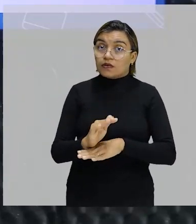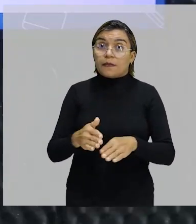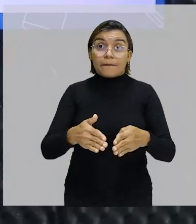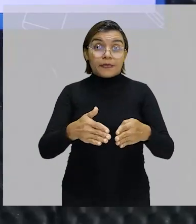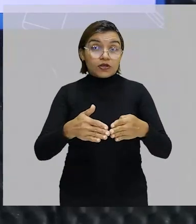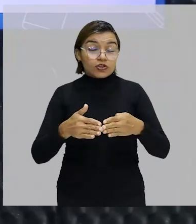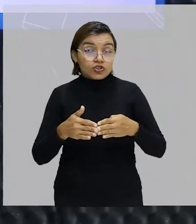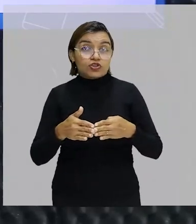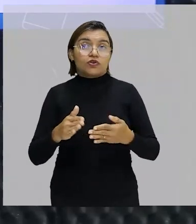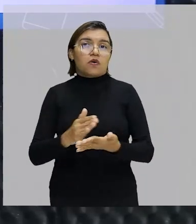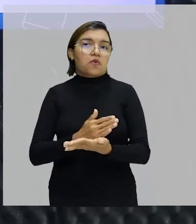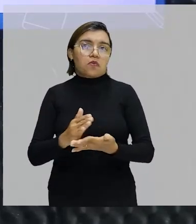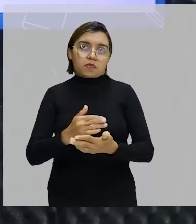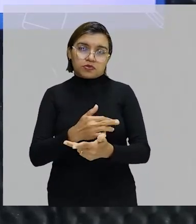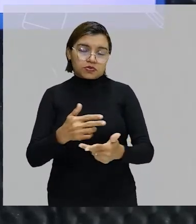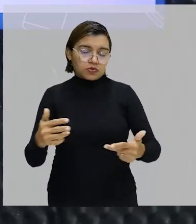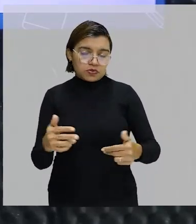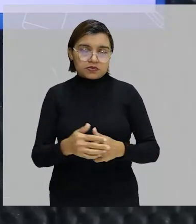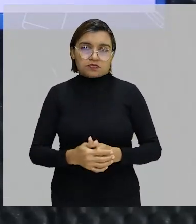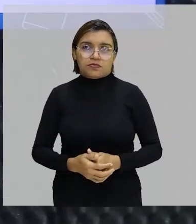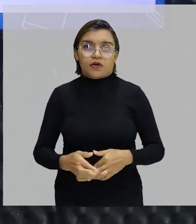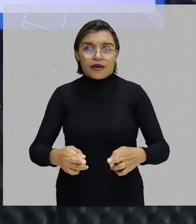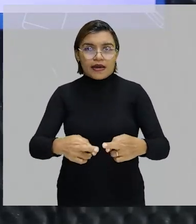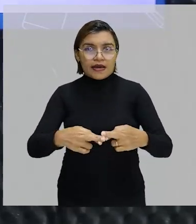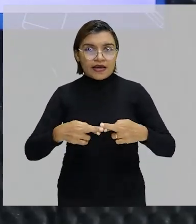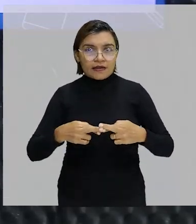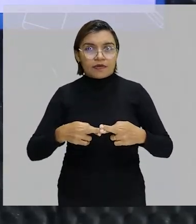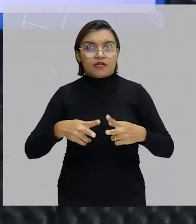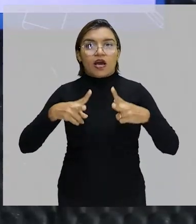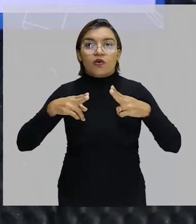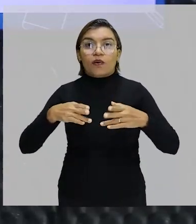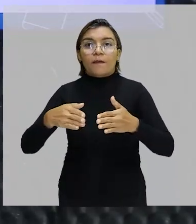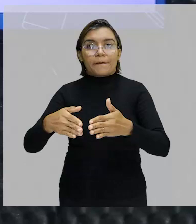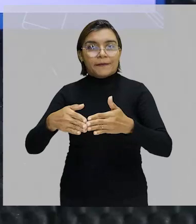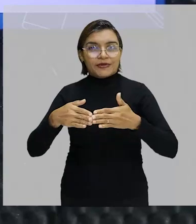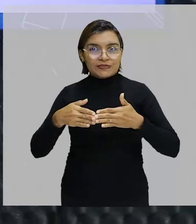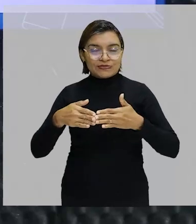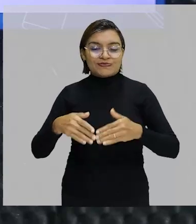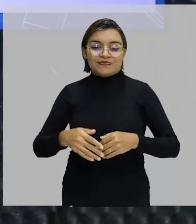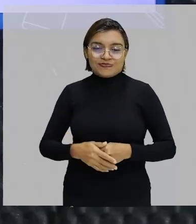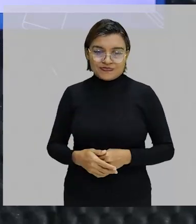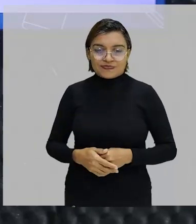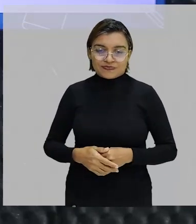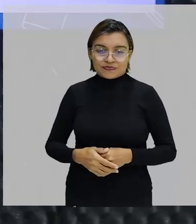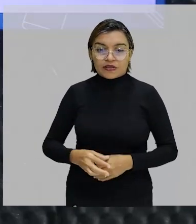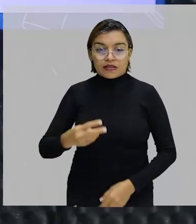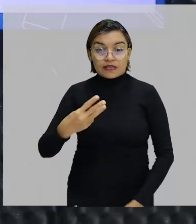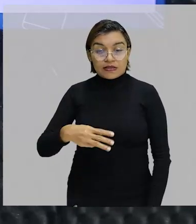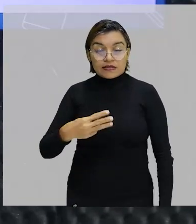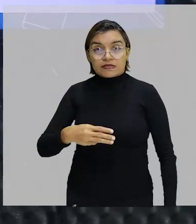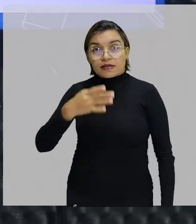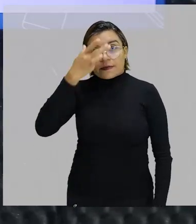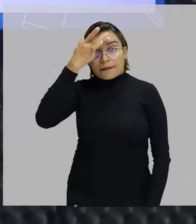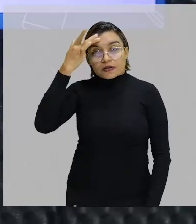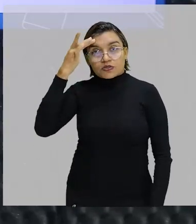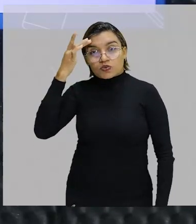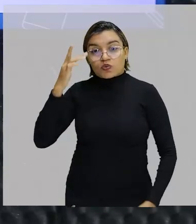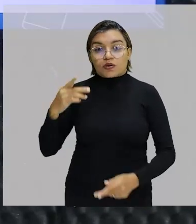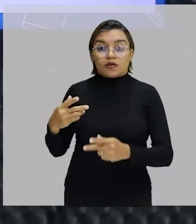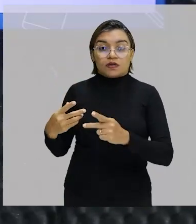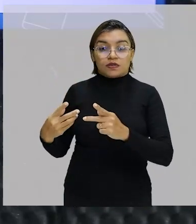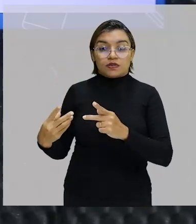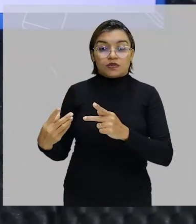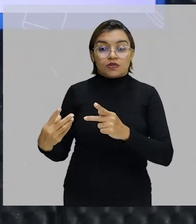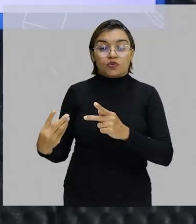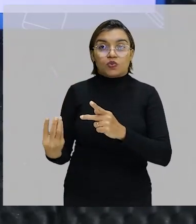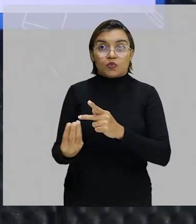se pede algo. Então, requerimento é a mesma coisa que uma petição, tá bom? Terceira pessoa do singular e do plural. Vou voltar mais